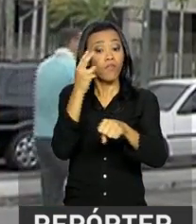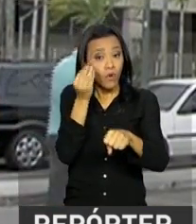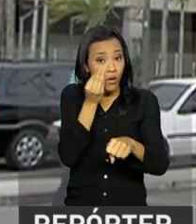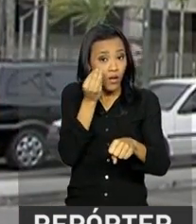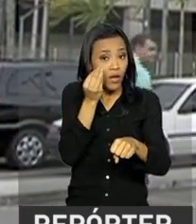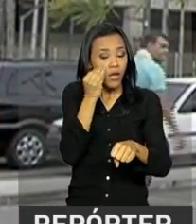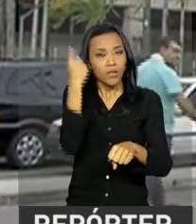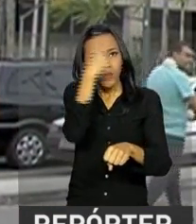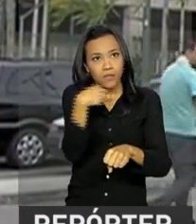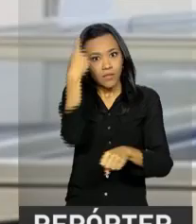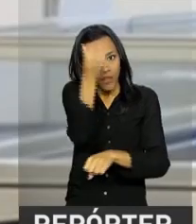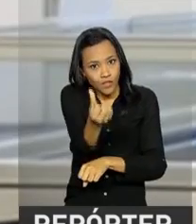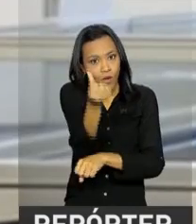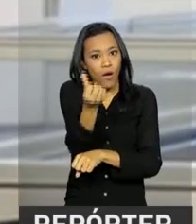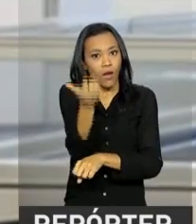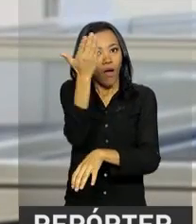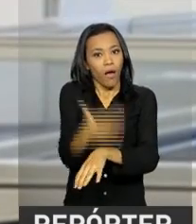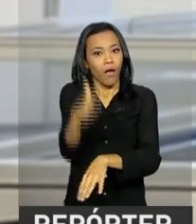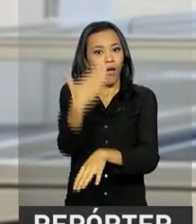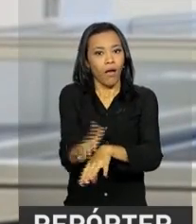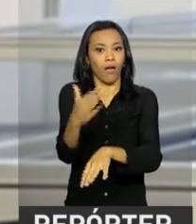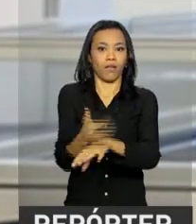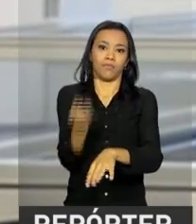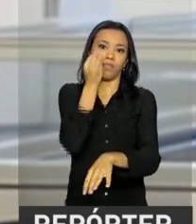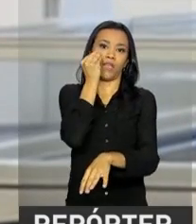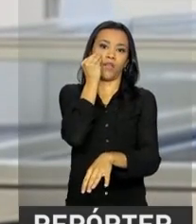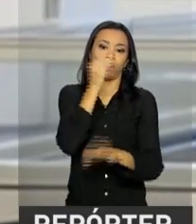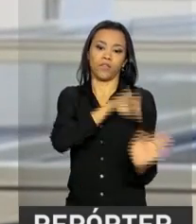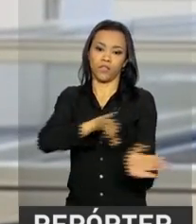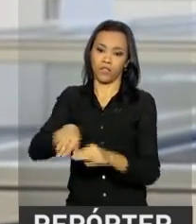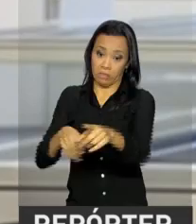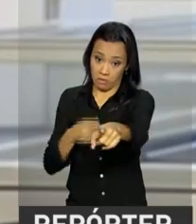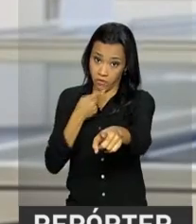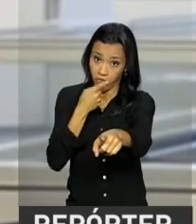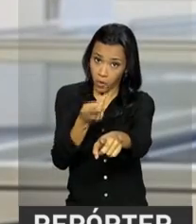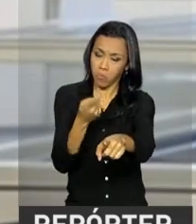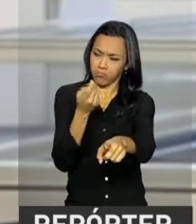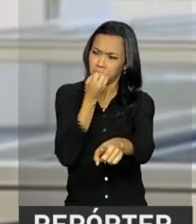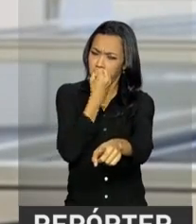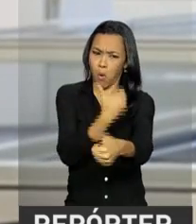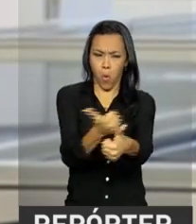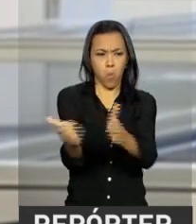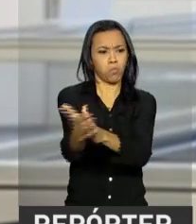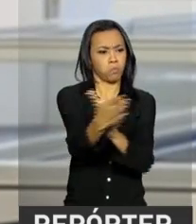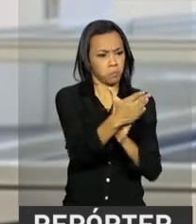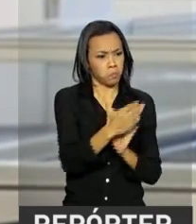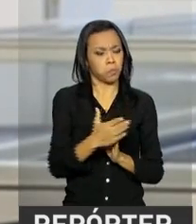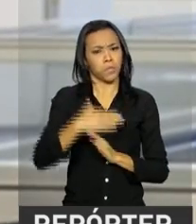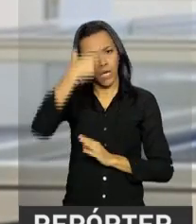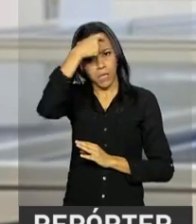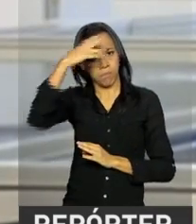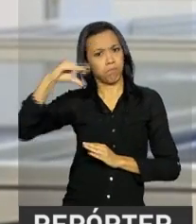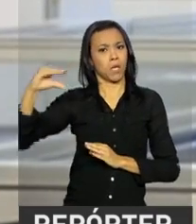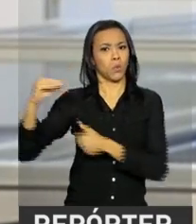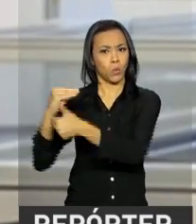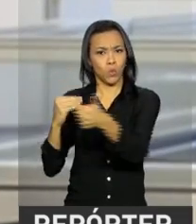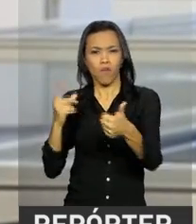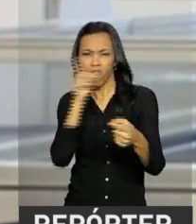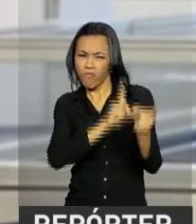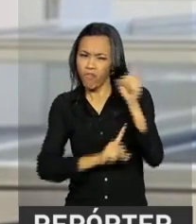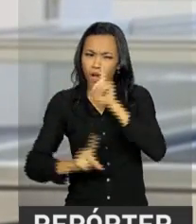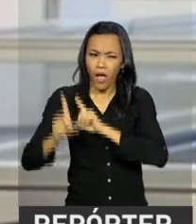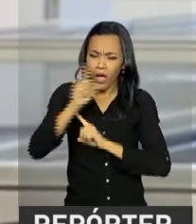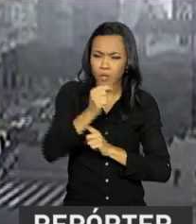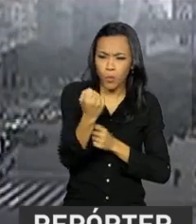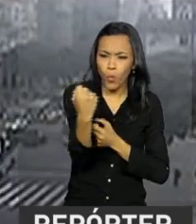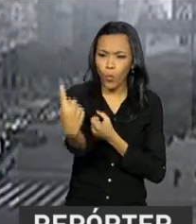de 6 horas de exercício. O que deu certo mostrou que o planejamento está muito maduro, está muito avançado e as pequenas falhas detectadas